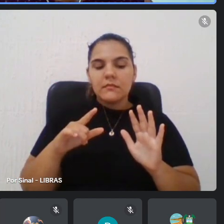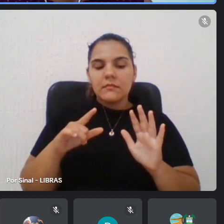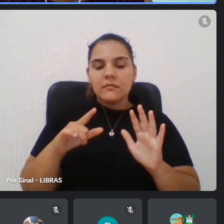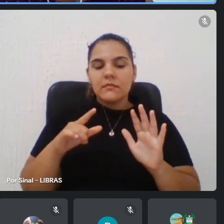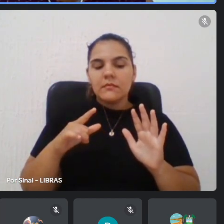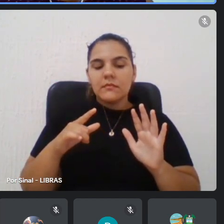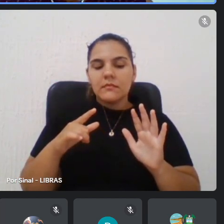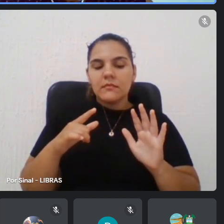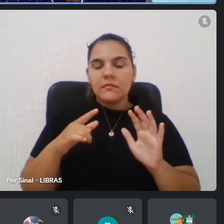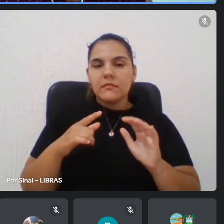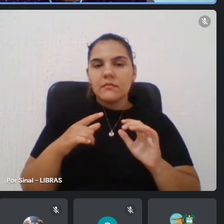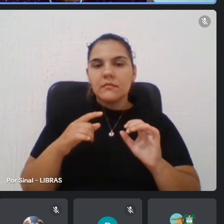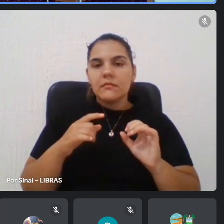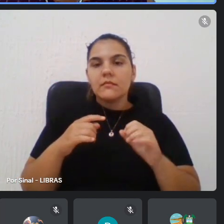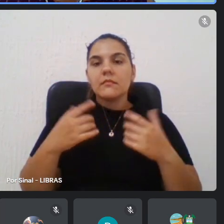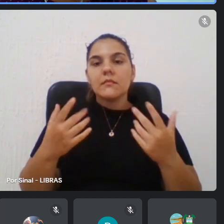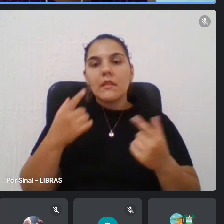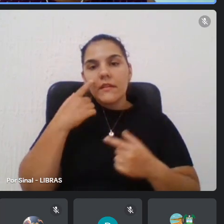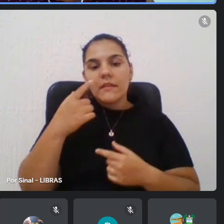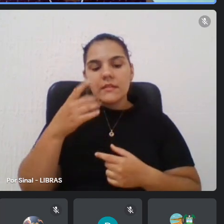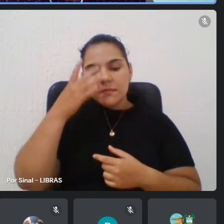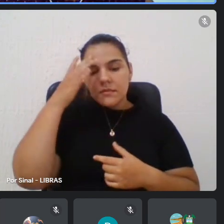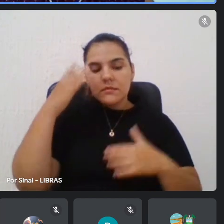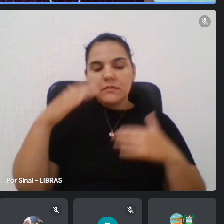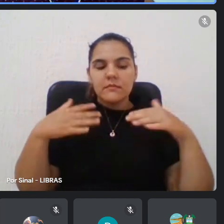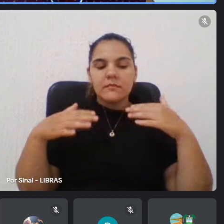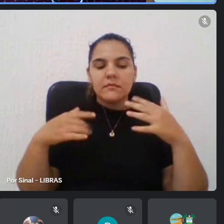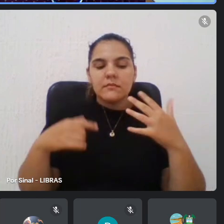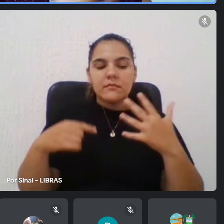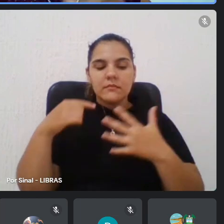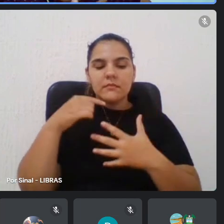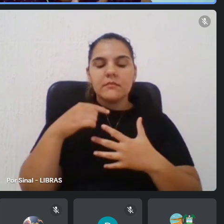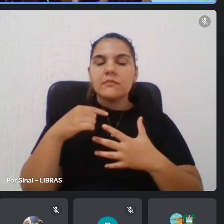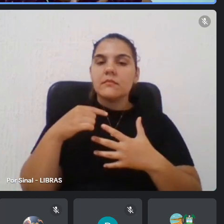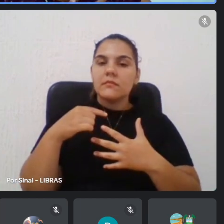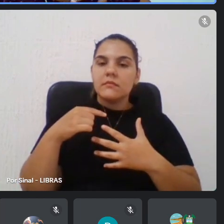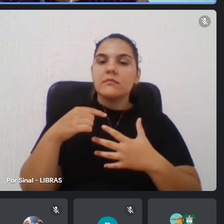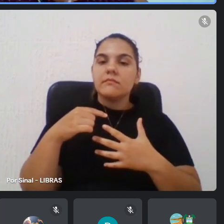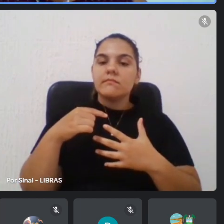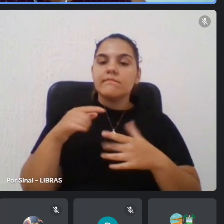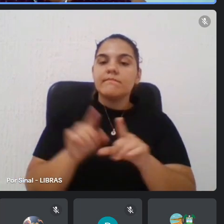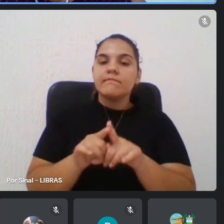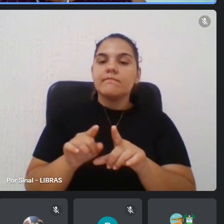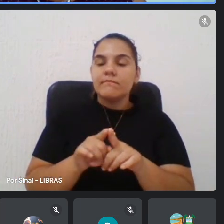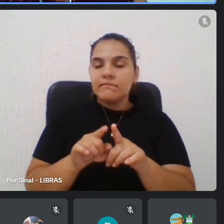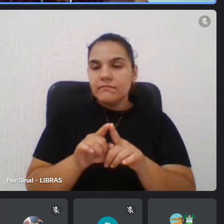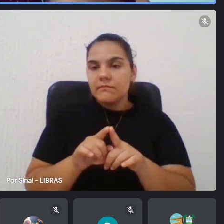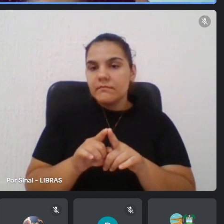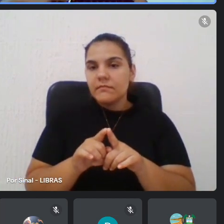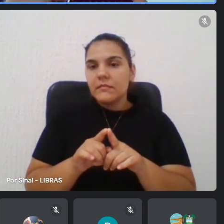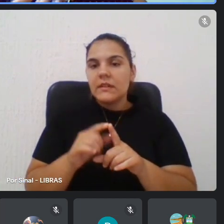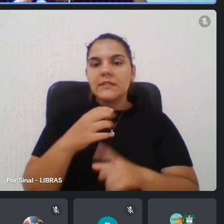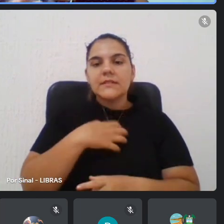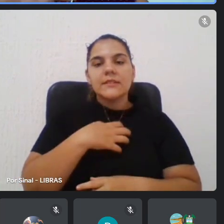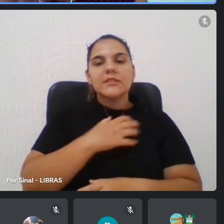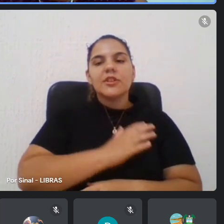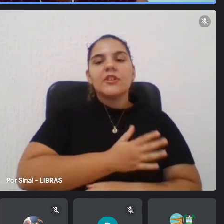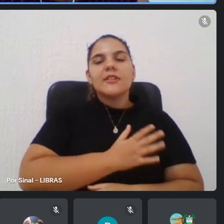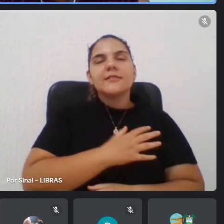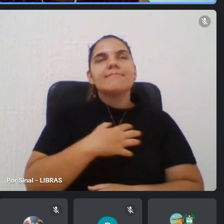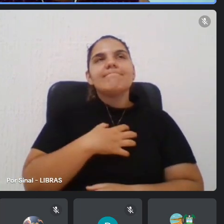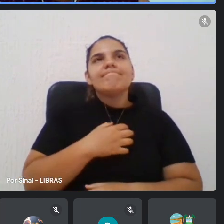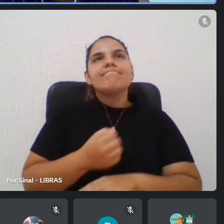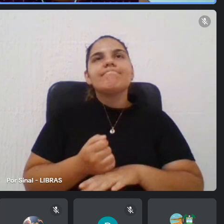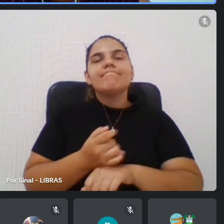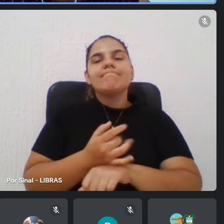a gente vê a pessoa se mexendo, a gente vê a pessoa falando, gente rememora, aquece o coração, então o audiovisual tem essa